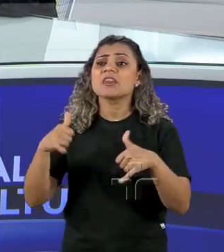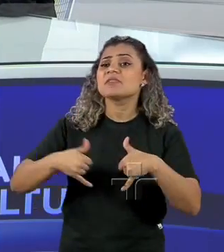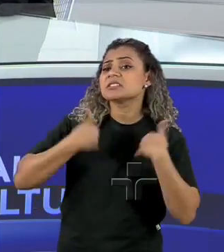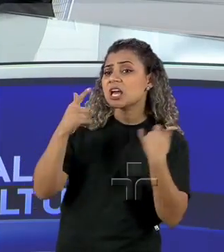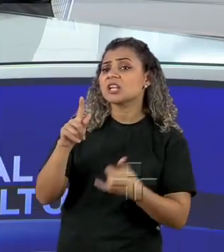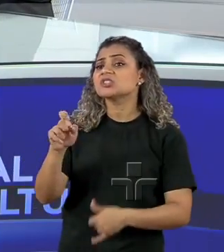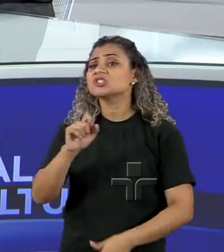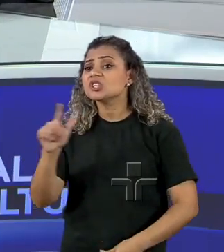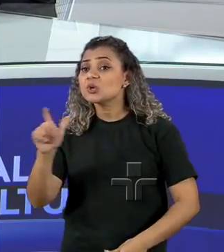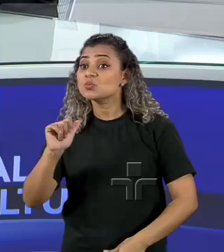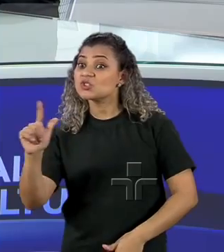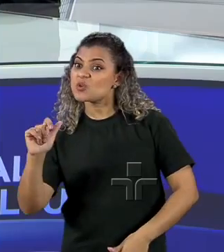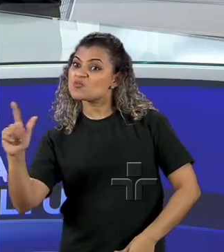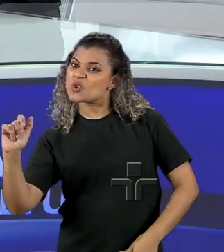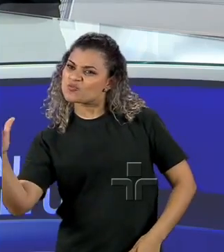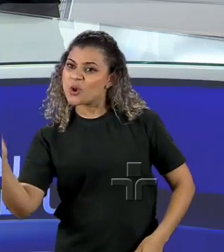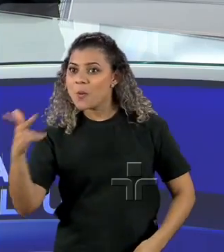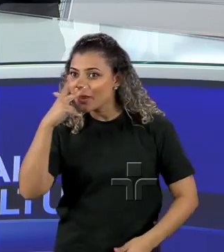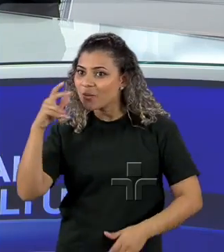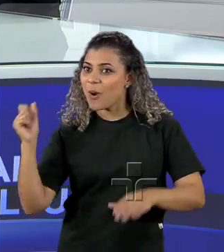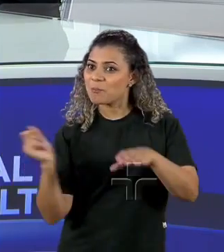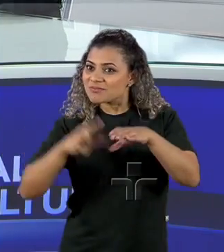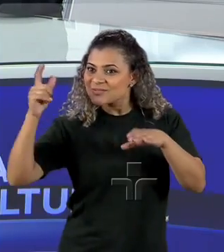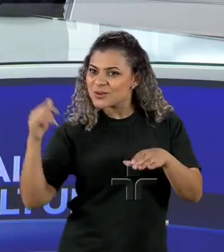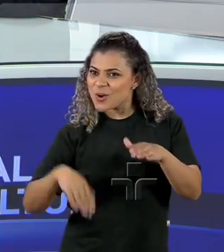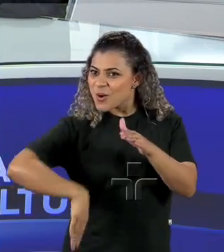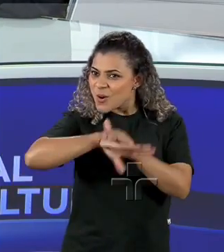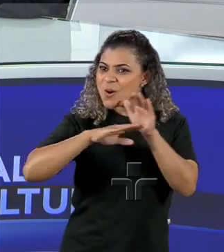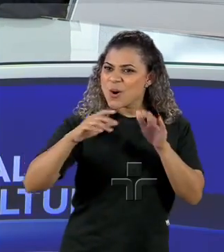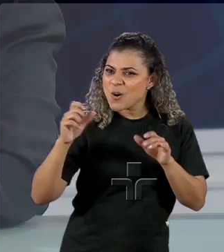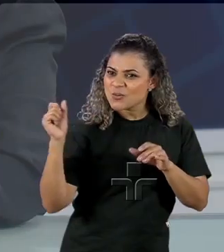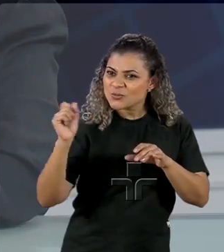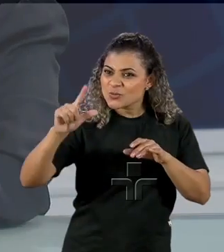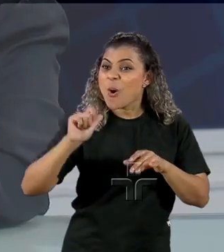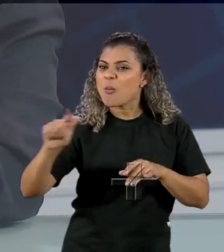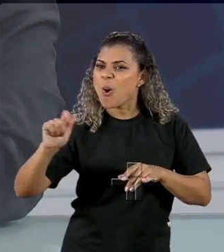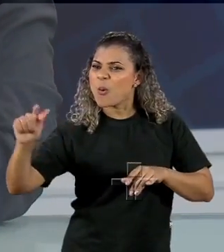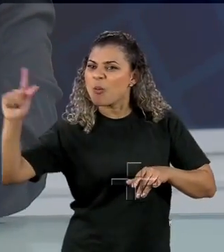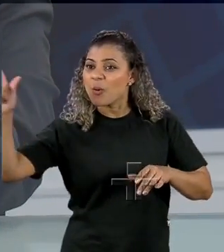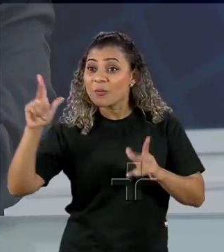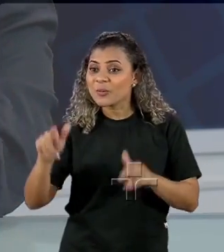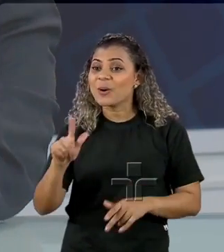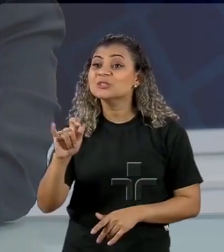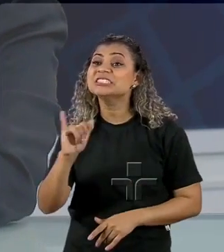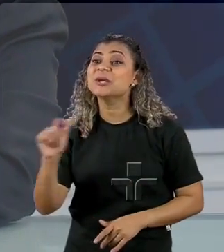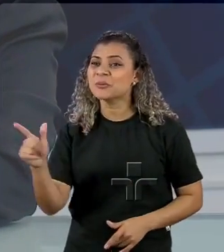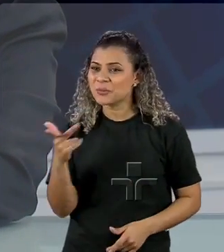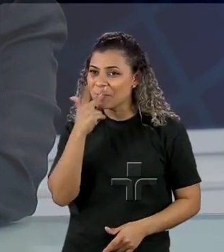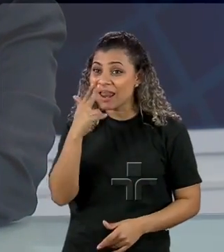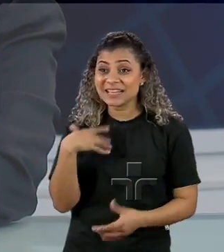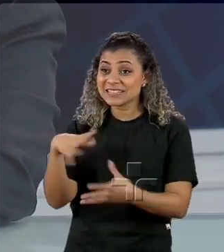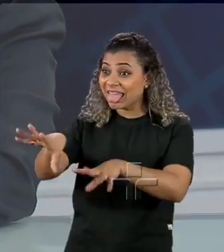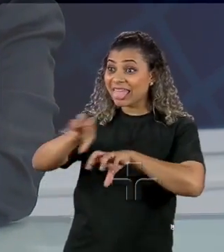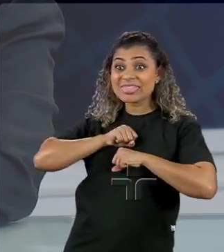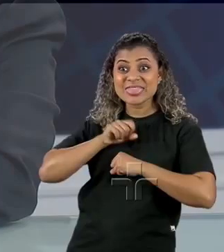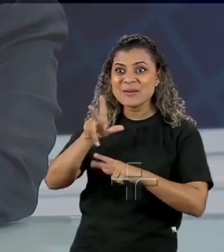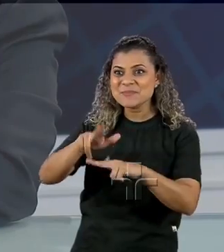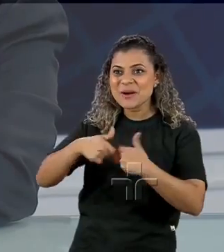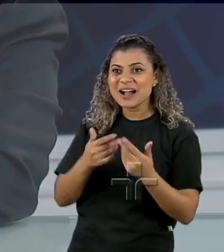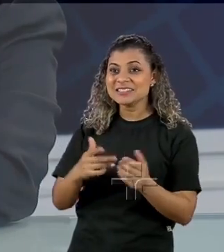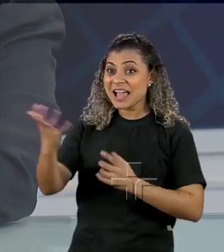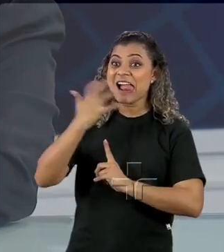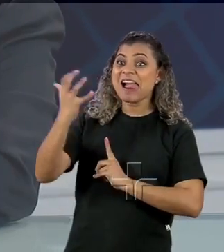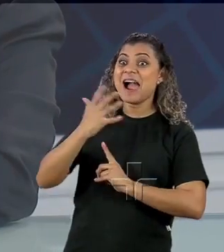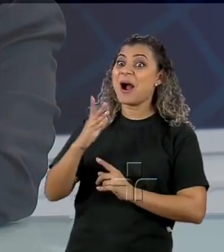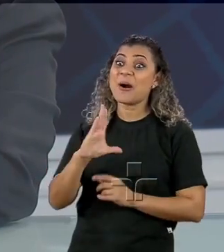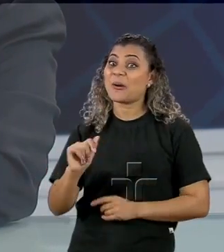Gil? Já saiu com 2 vezes, como se fosse quase uma narração, porque vai pegando o espírito. O clima, e como o